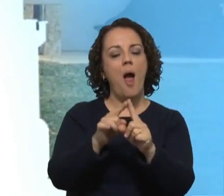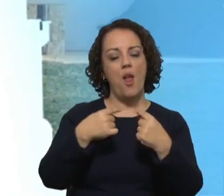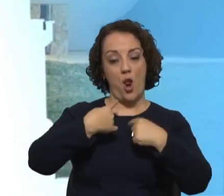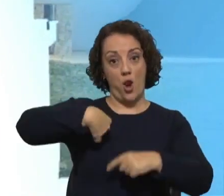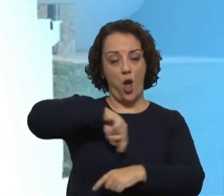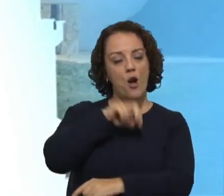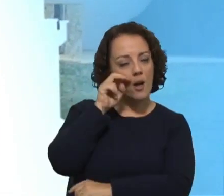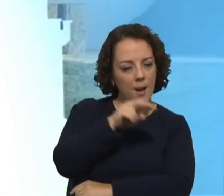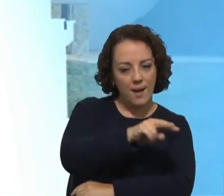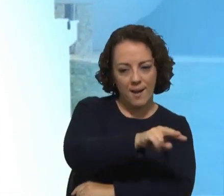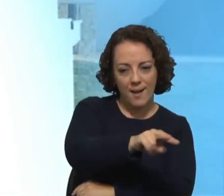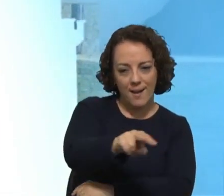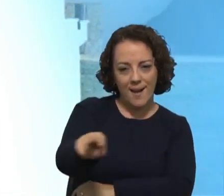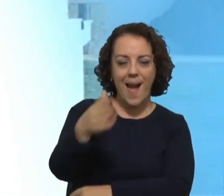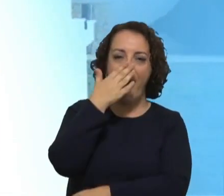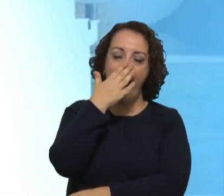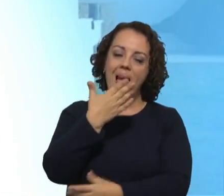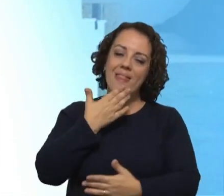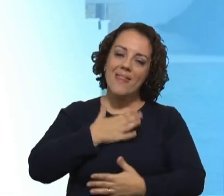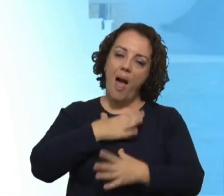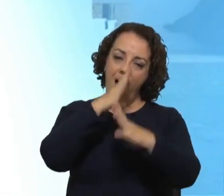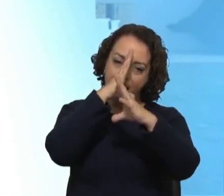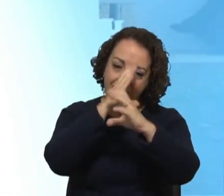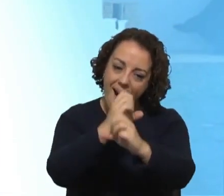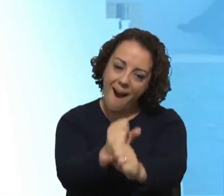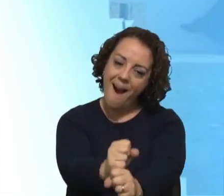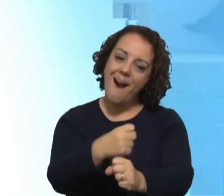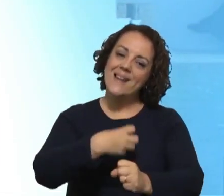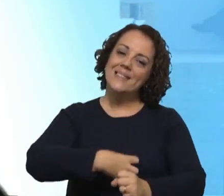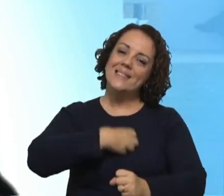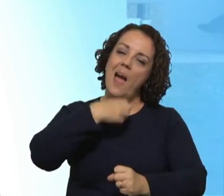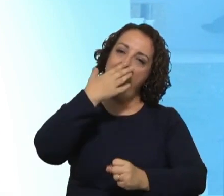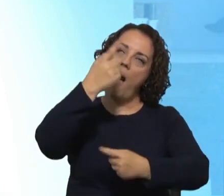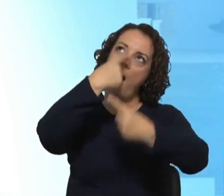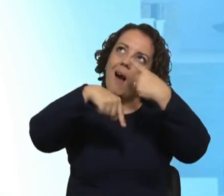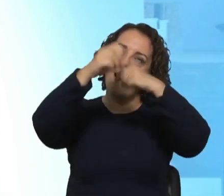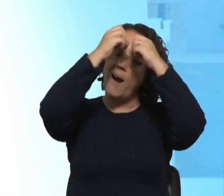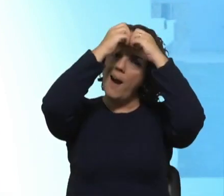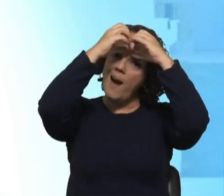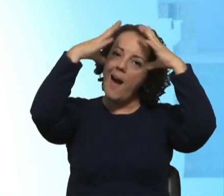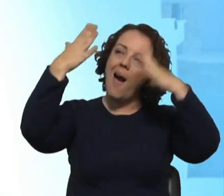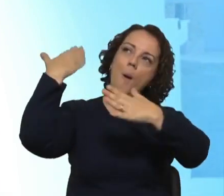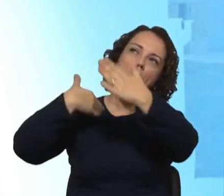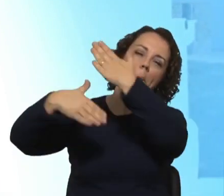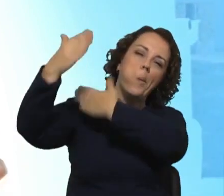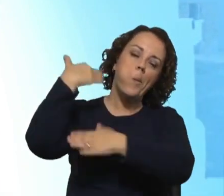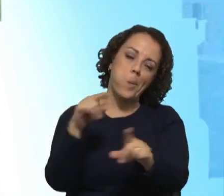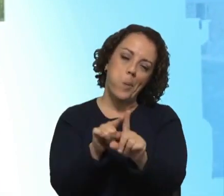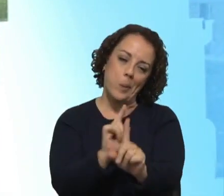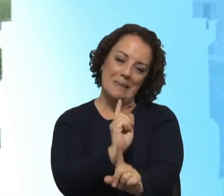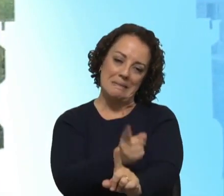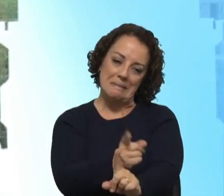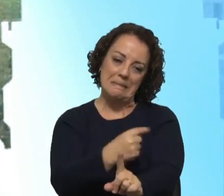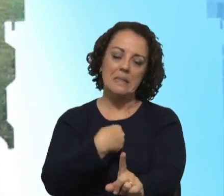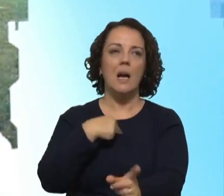nós, sermos nós atraídos ali para aquele lugar, criarmos dentro de nós esse espaço para construirmos